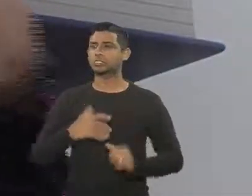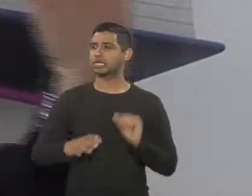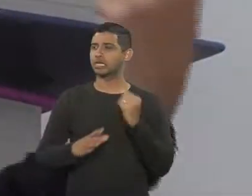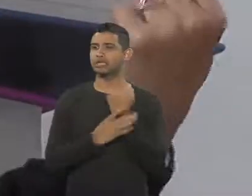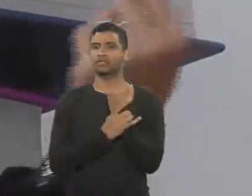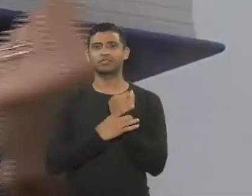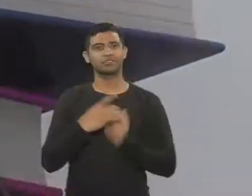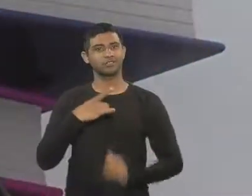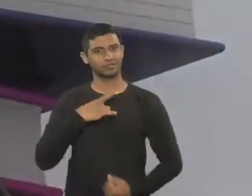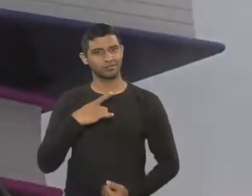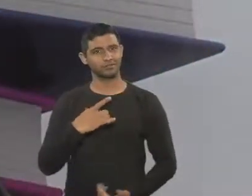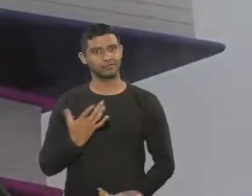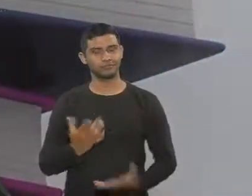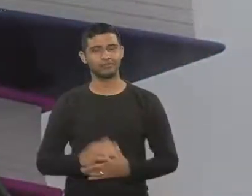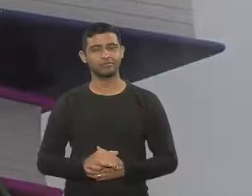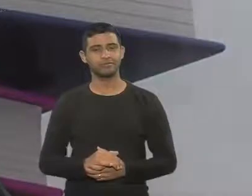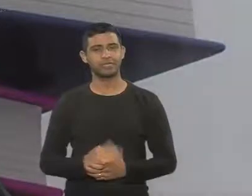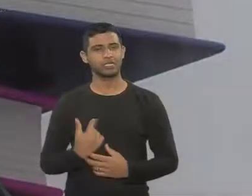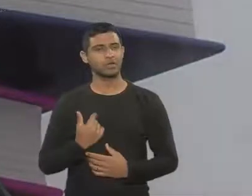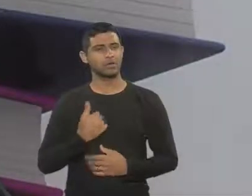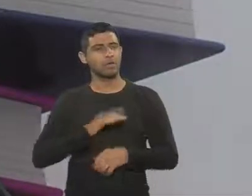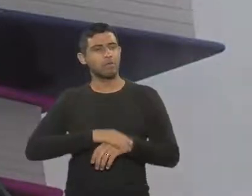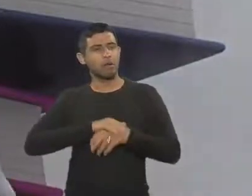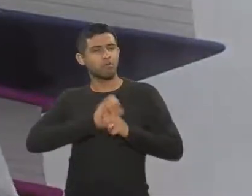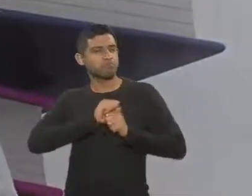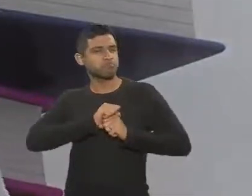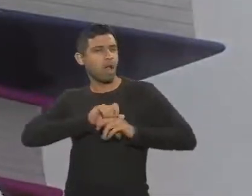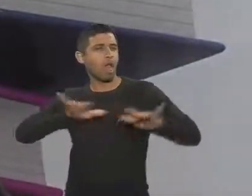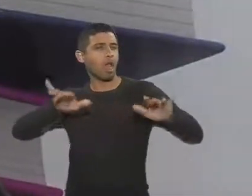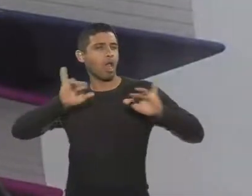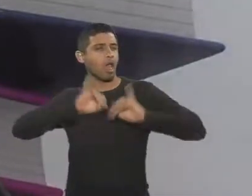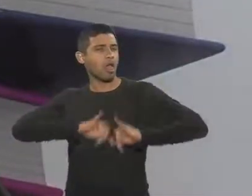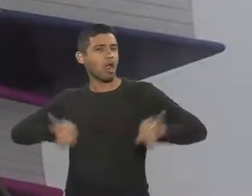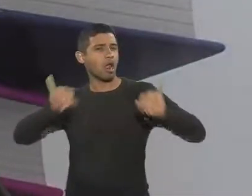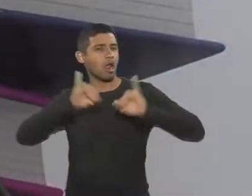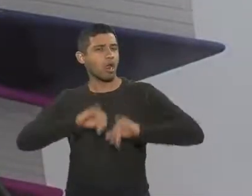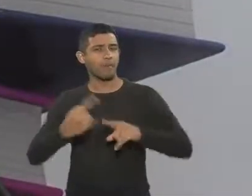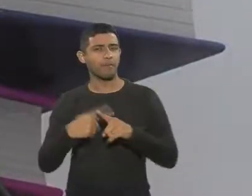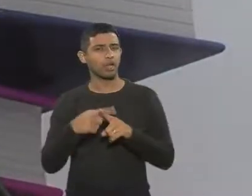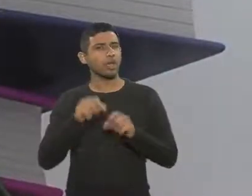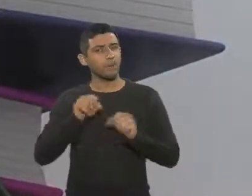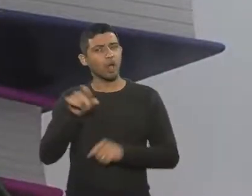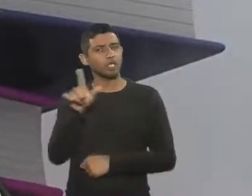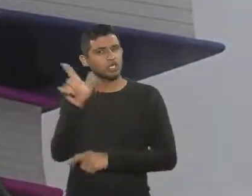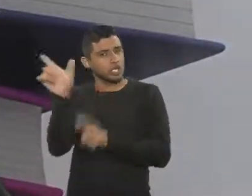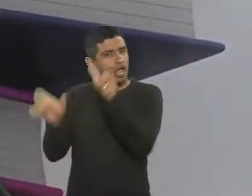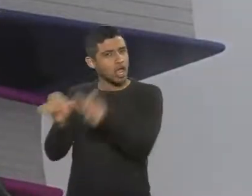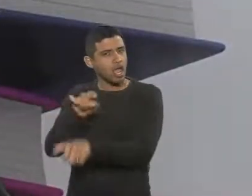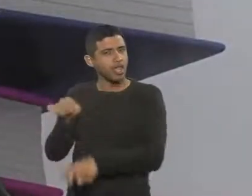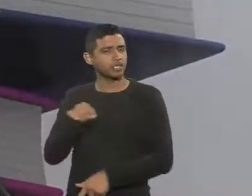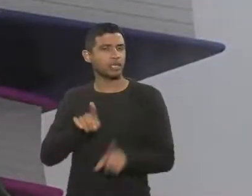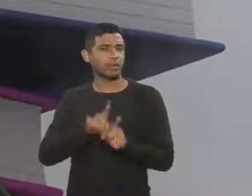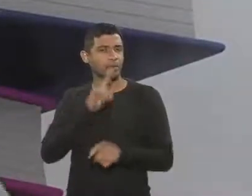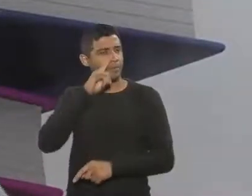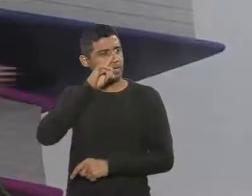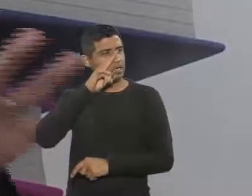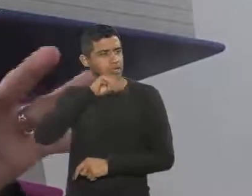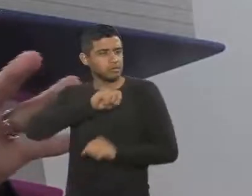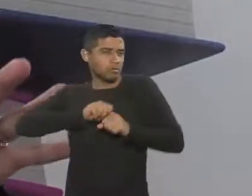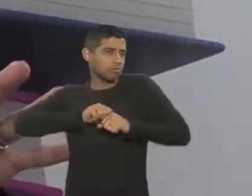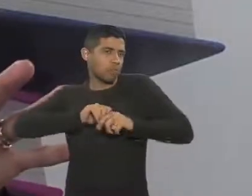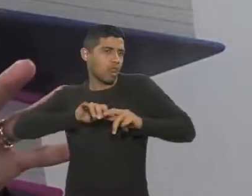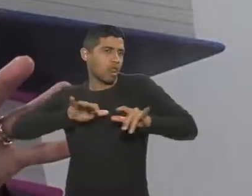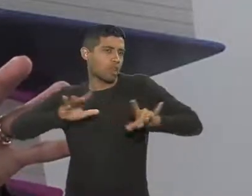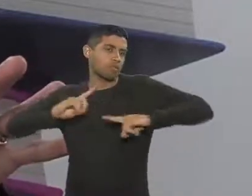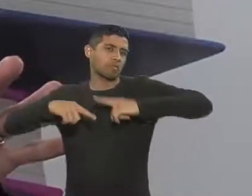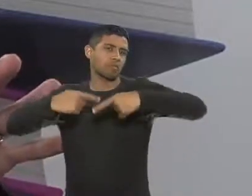garantida nessa sensação de pertencimento. Eu vou propagando isso, porque isso pode ser um perigo para essas outras pessoas também. E assim a coisa vai, sem ninguém